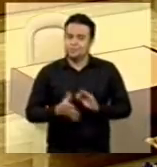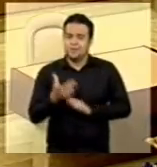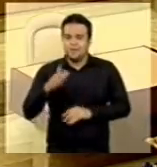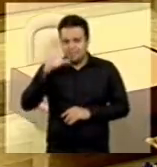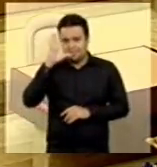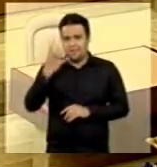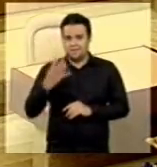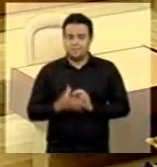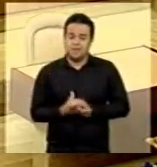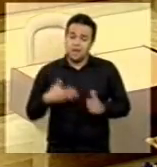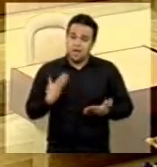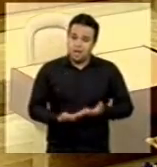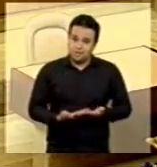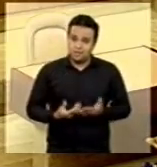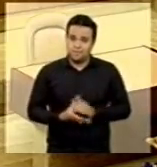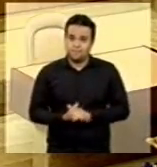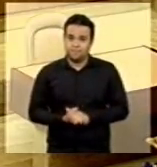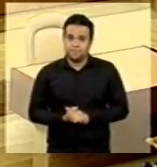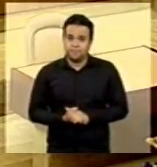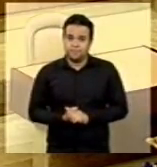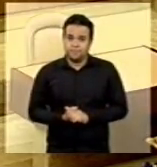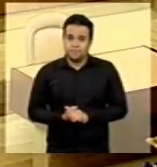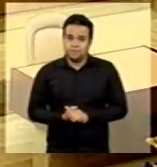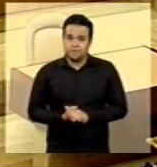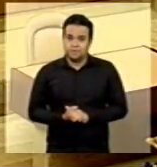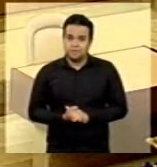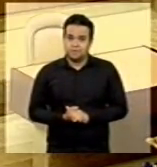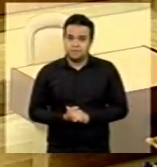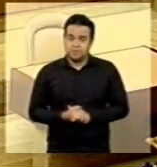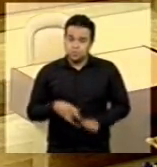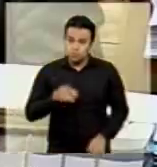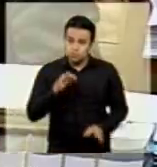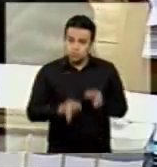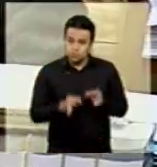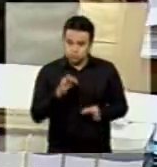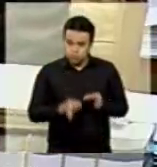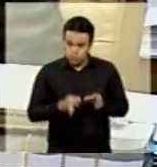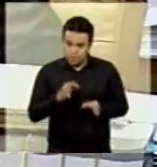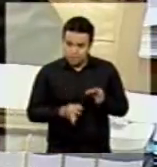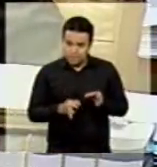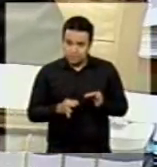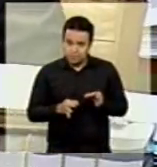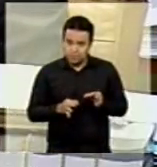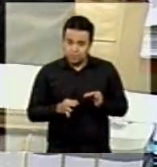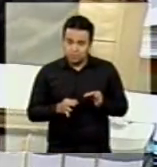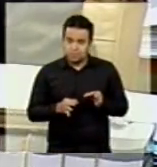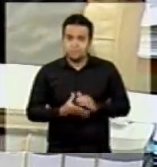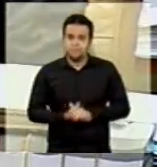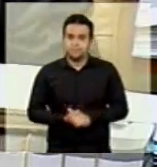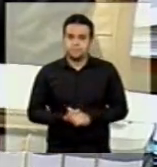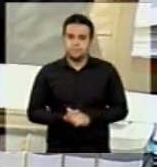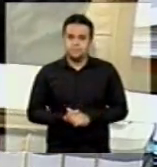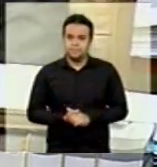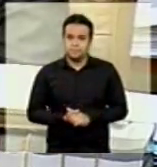vem, até o presente momento, prevalecendo no julgamento dessa controvérsia. O que